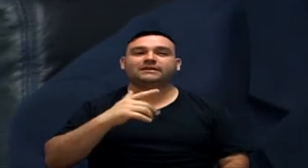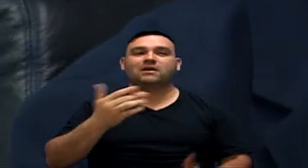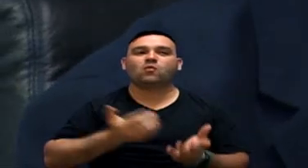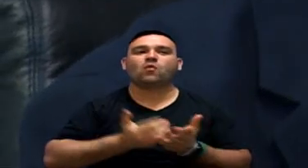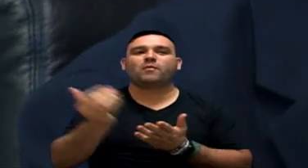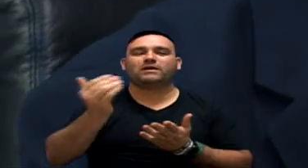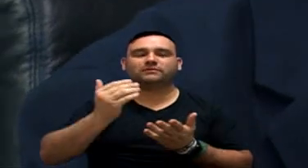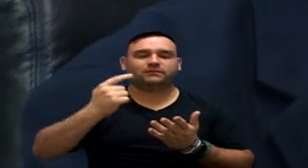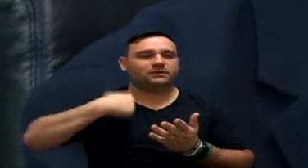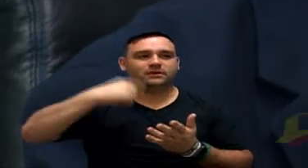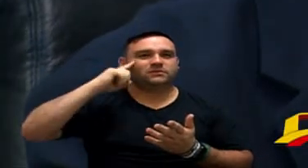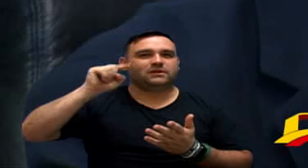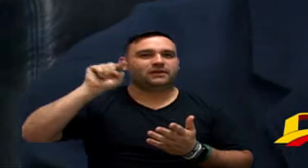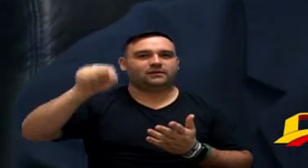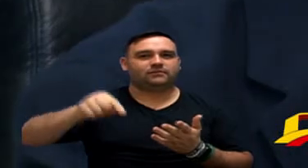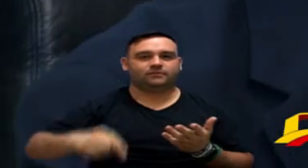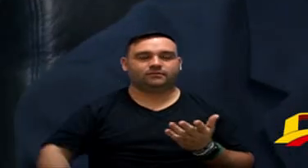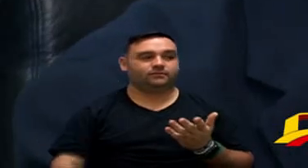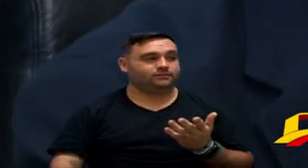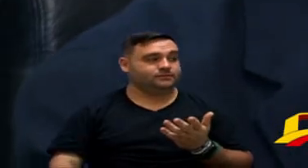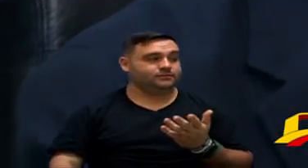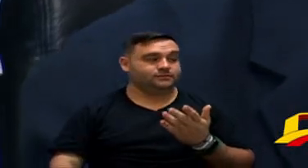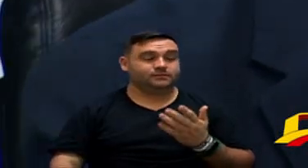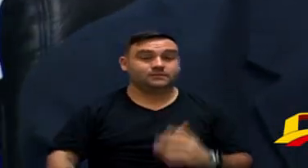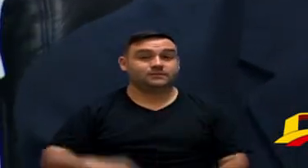pontapé inicial não sei se foi lá